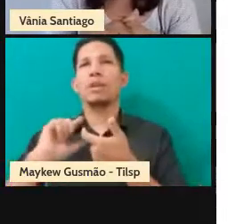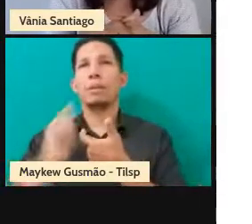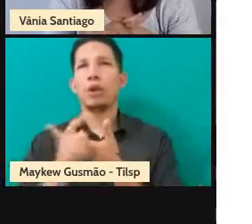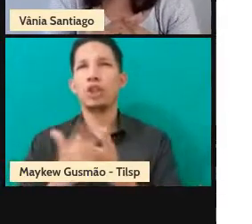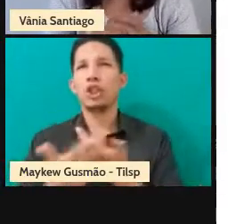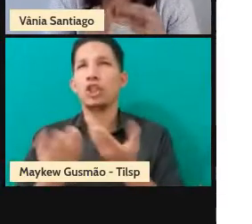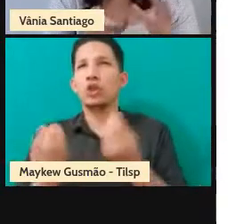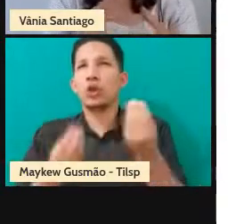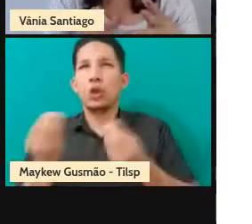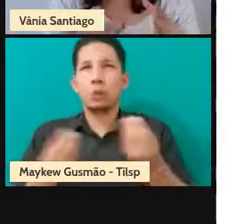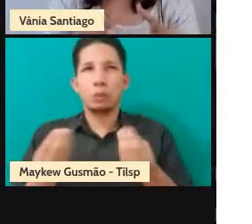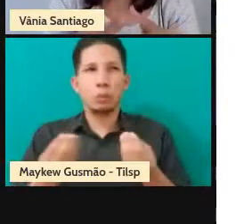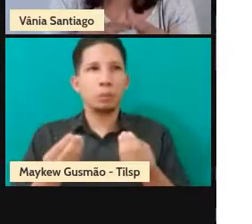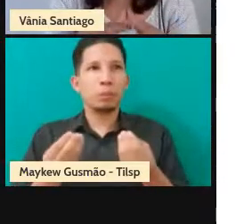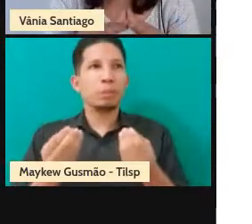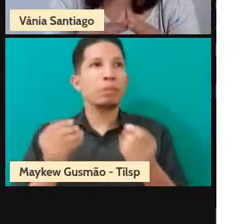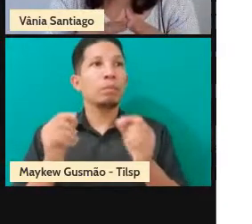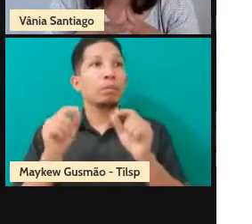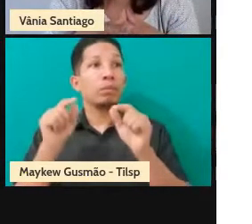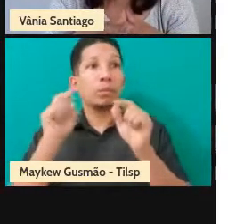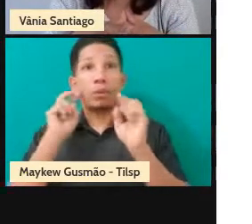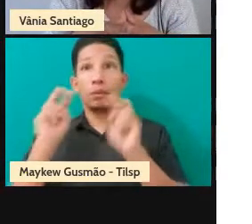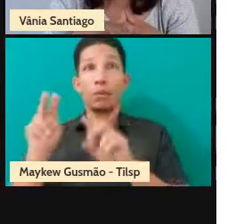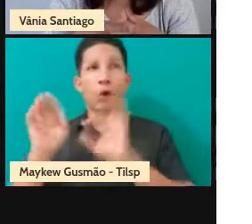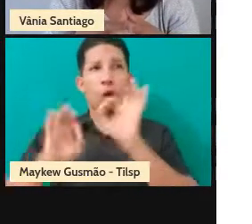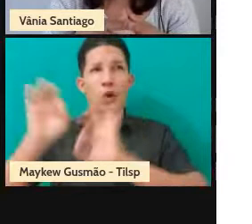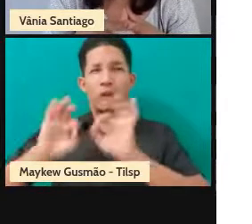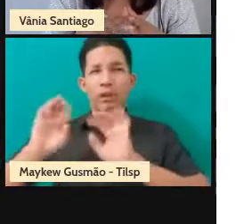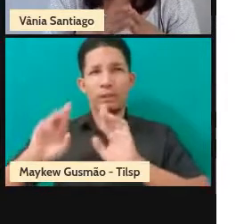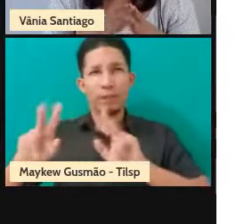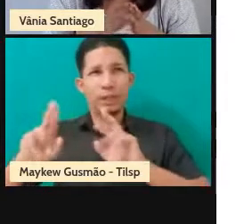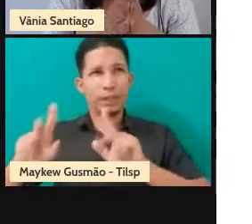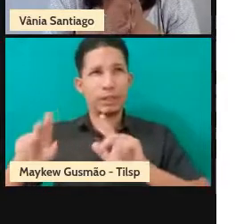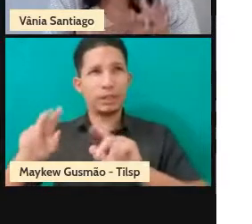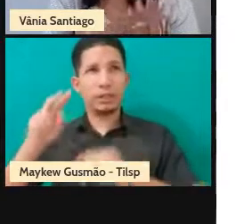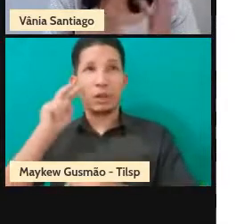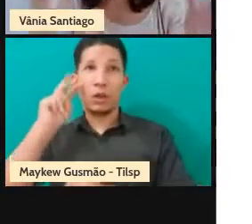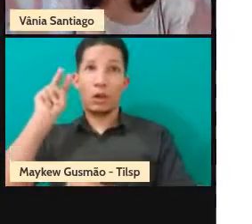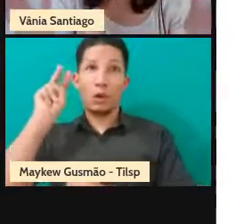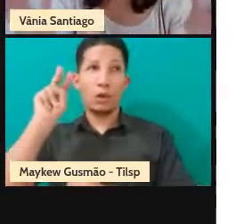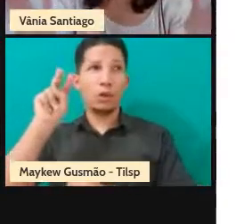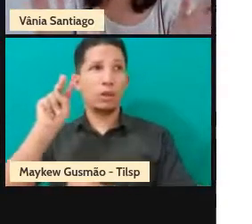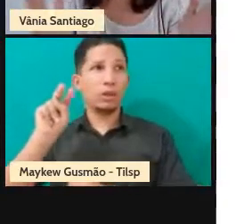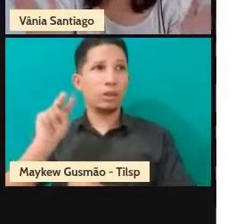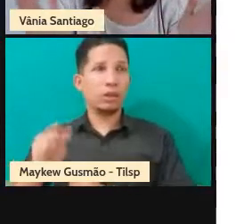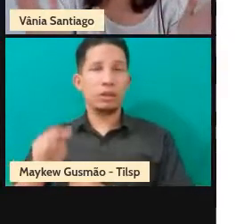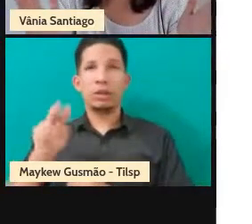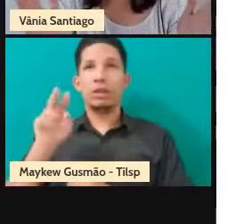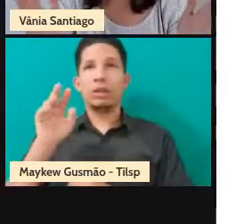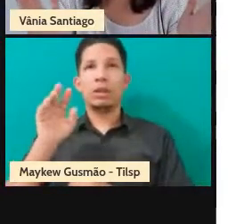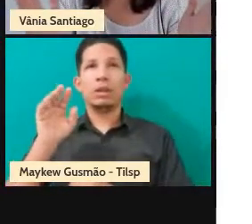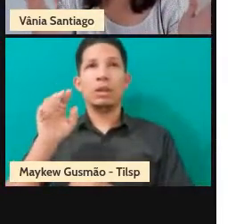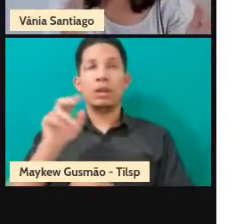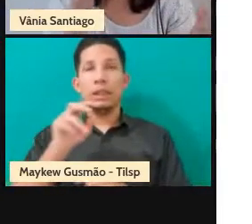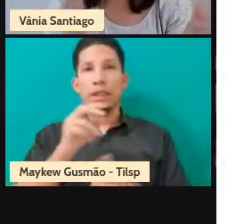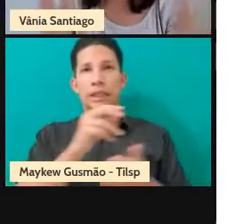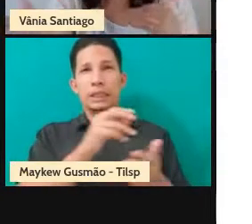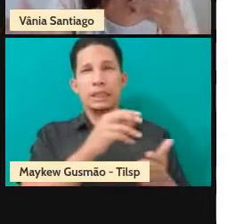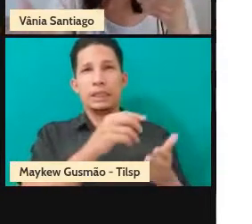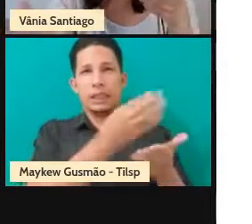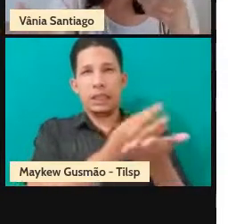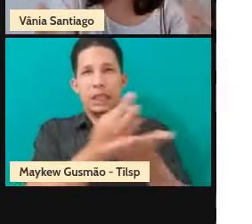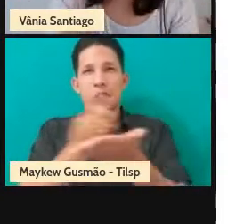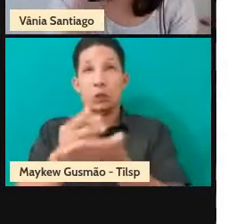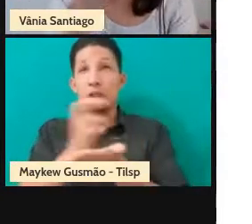era. Então, a separação aqui, a organização foi um pouquinho diferente, olhando em todos esses 55